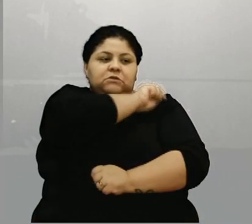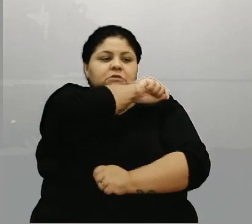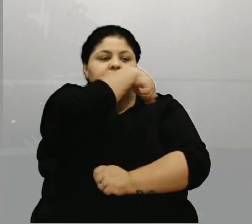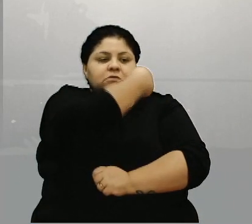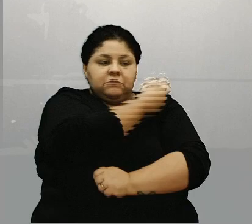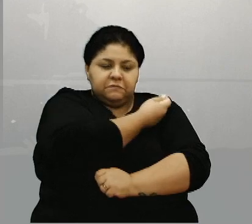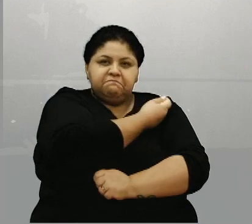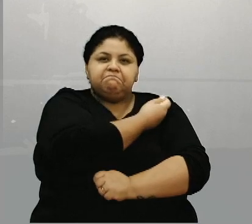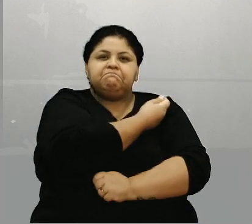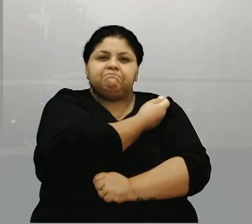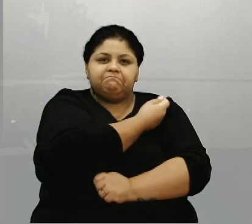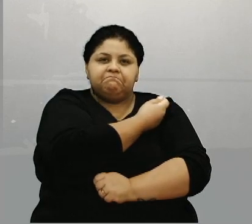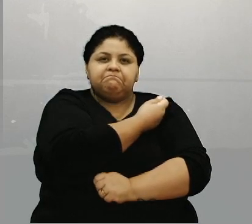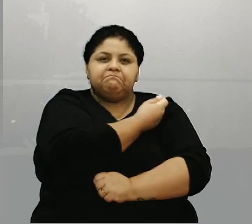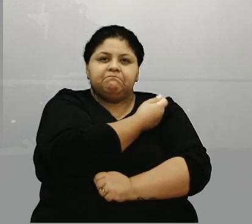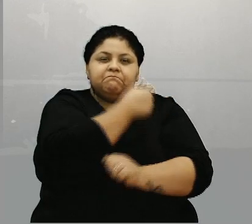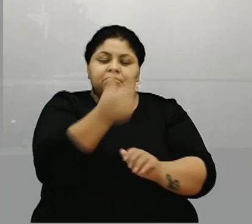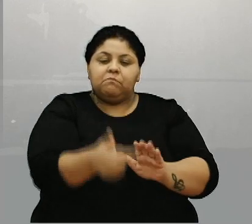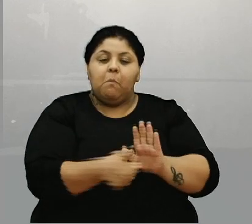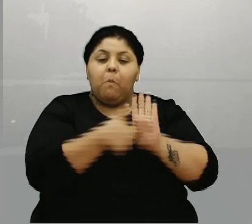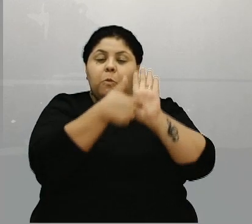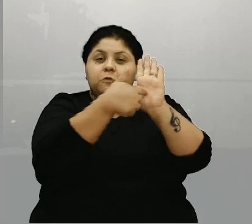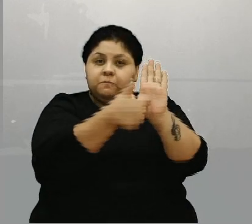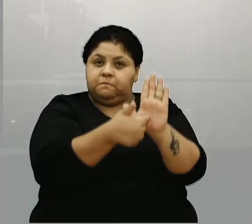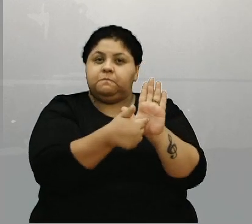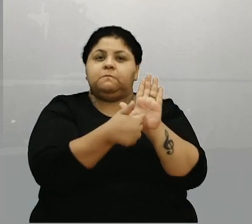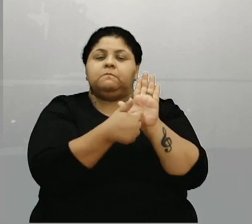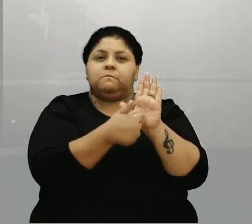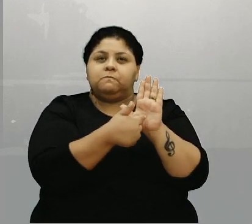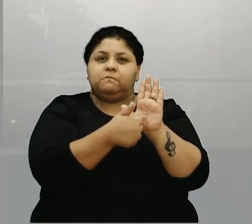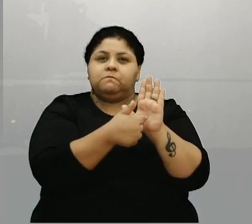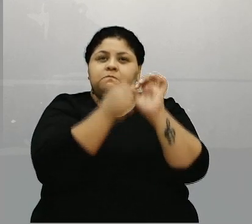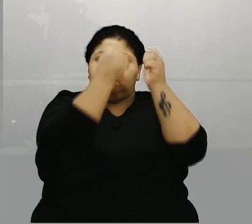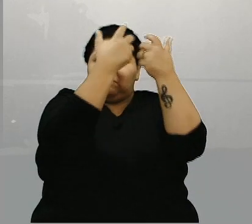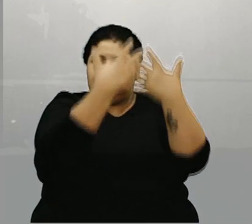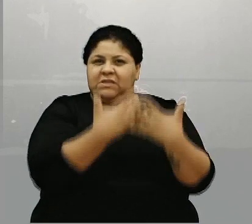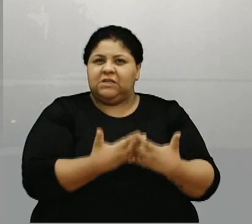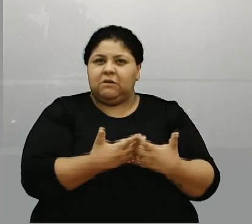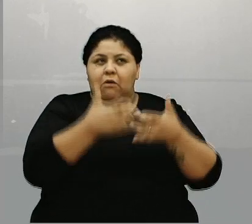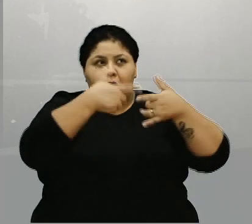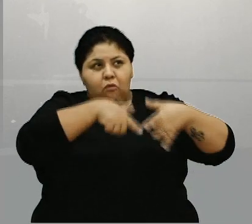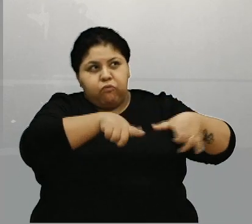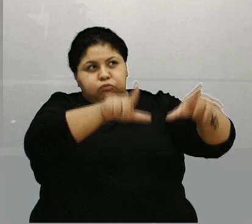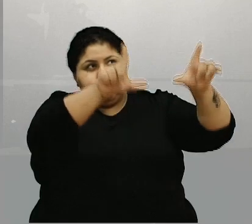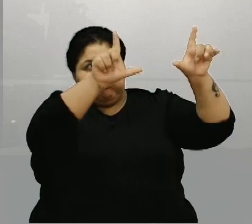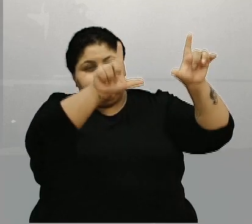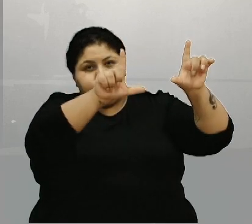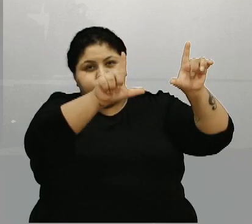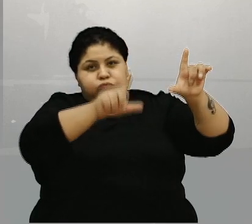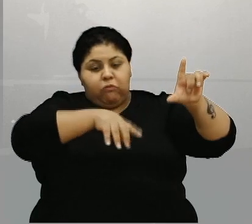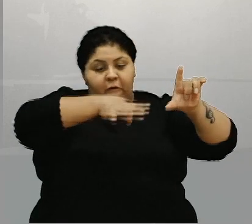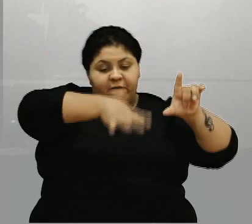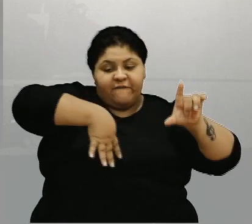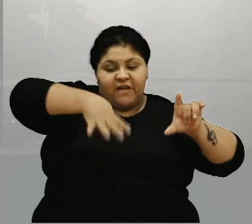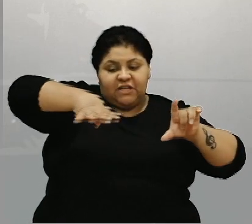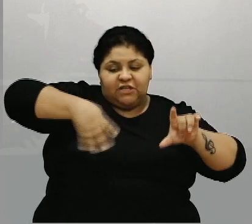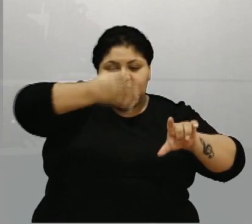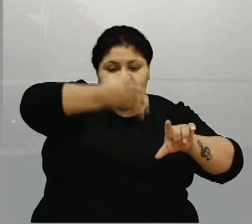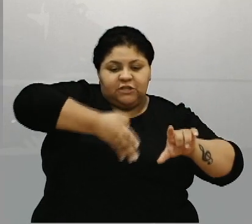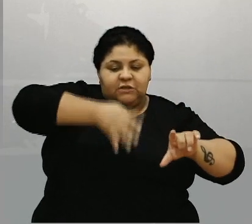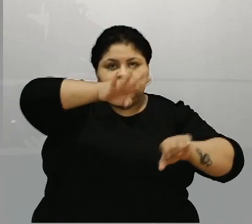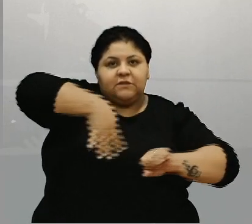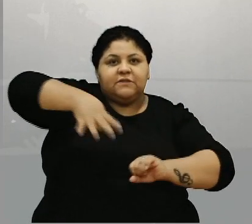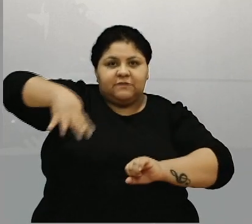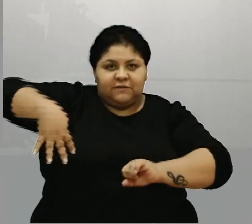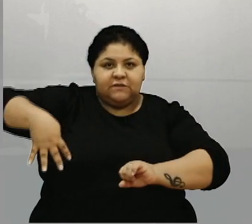fiscalização, foram identificadas, foram colocadas placas, faixas de segurança para que a população